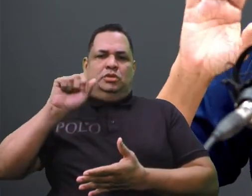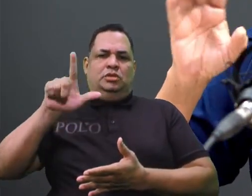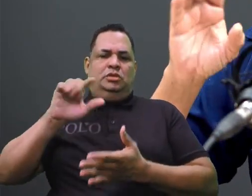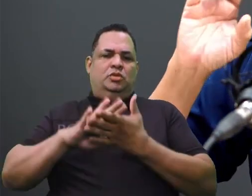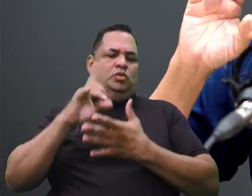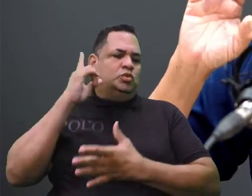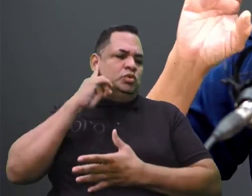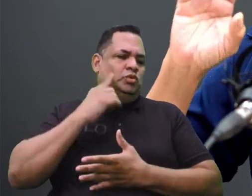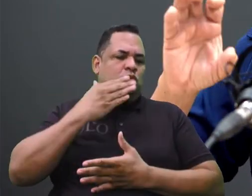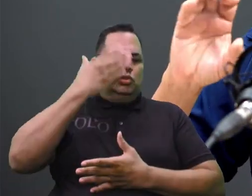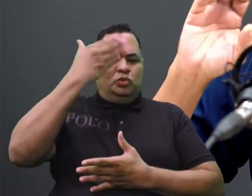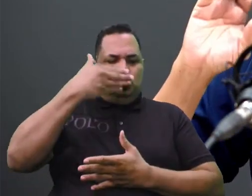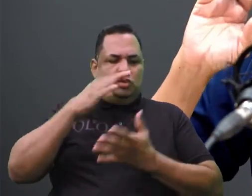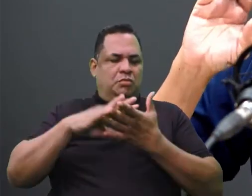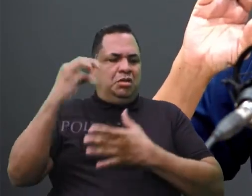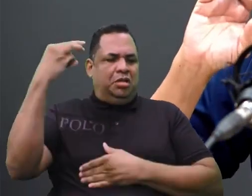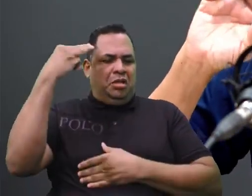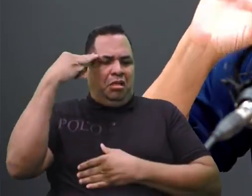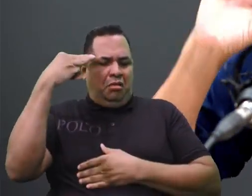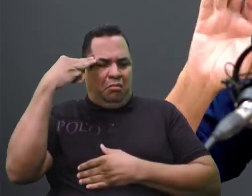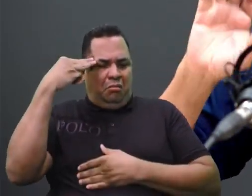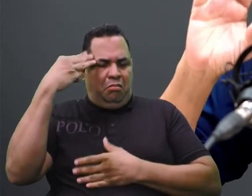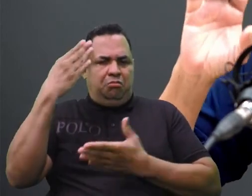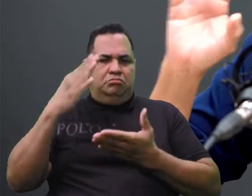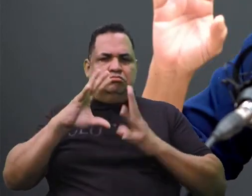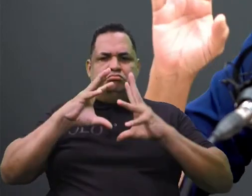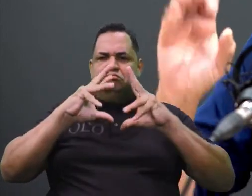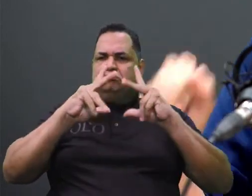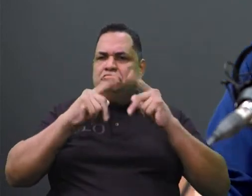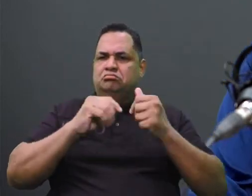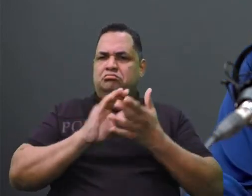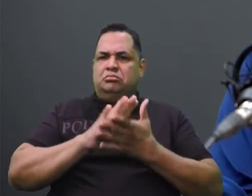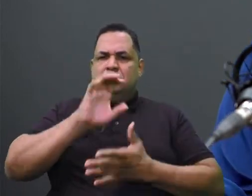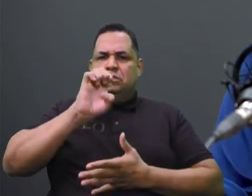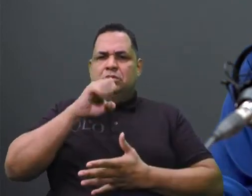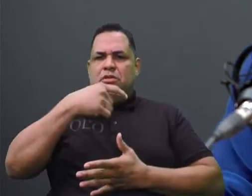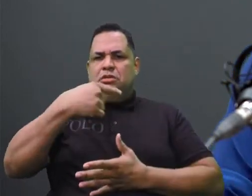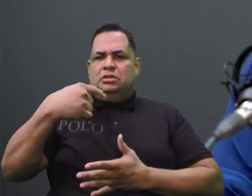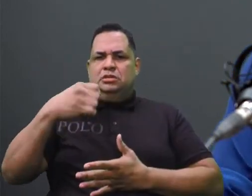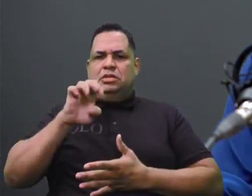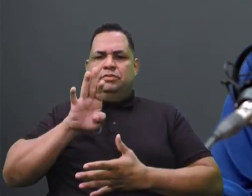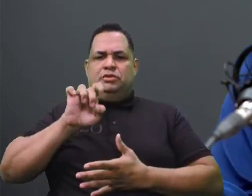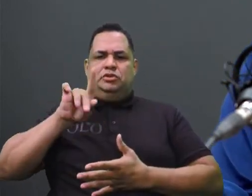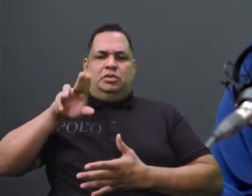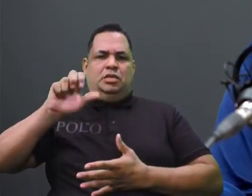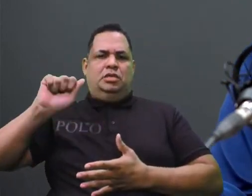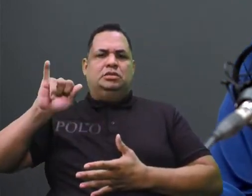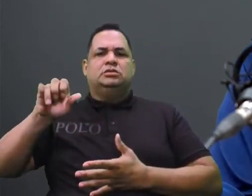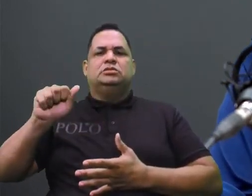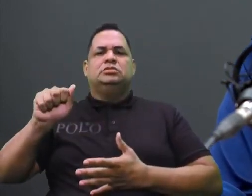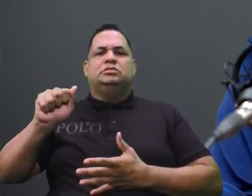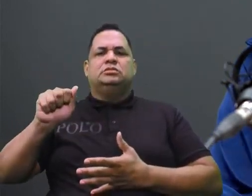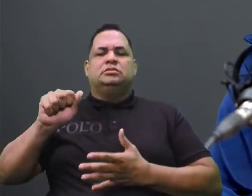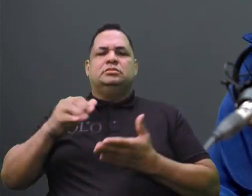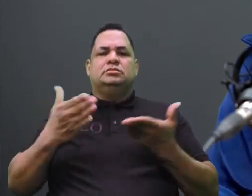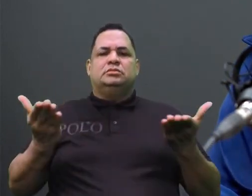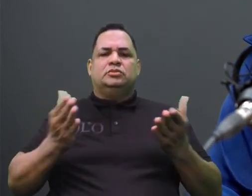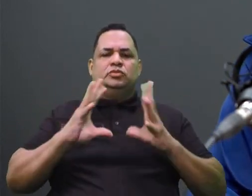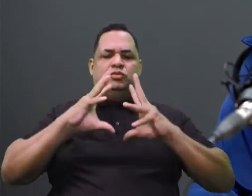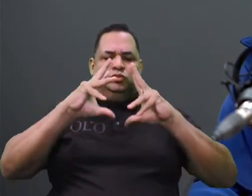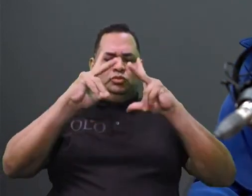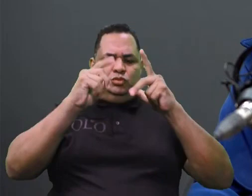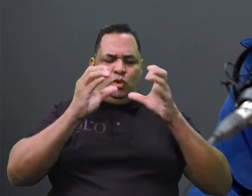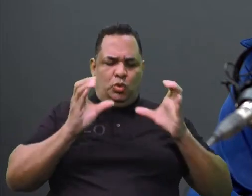Surdos, cegos, mentais, era chamado de excepcionais. Então, eu entrei nesse período. Então, era